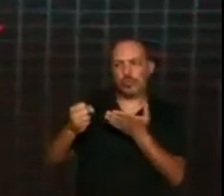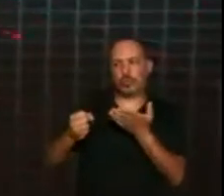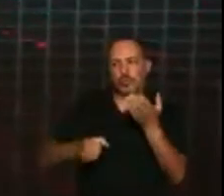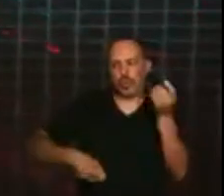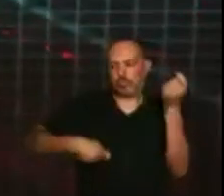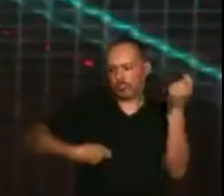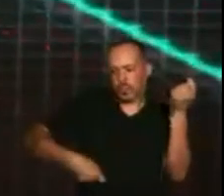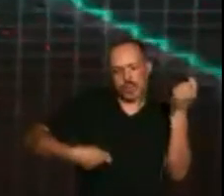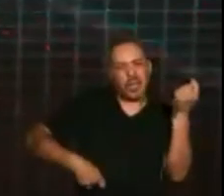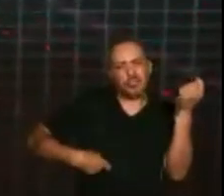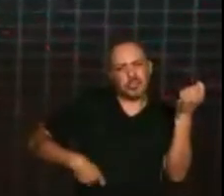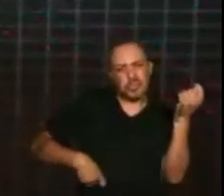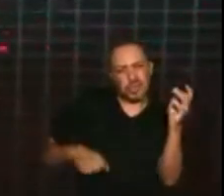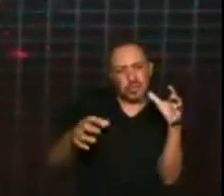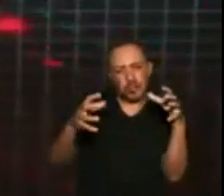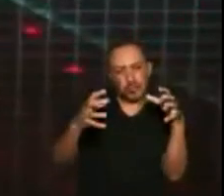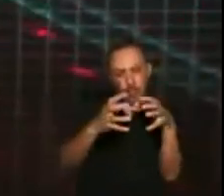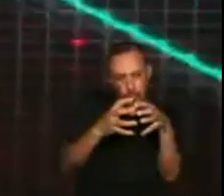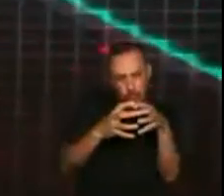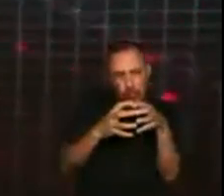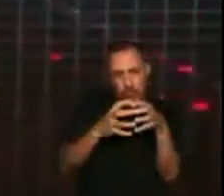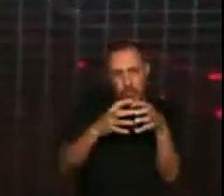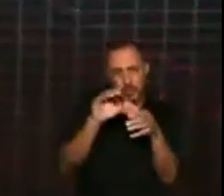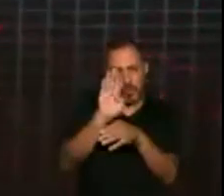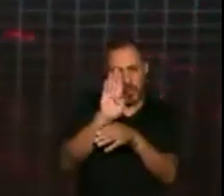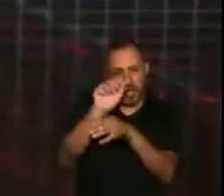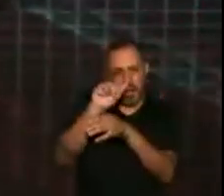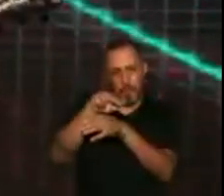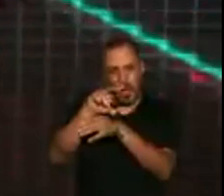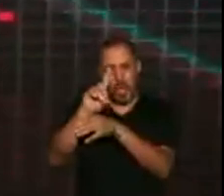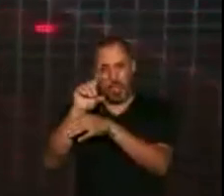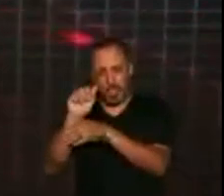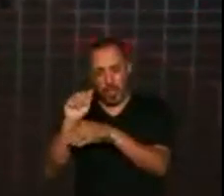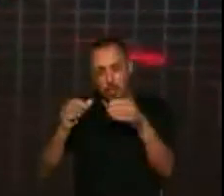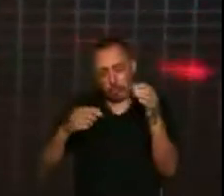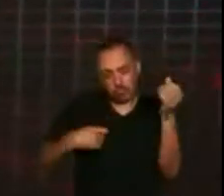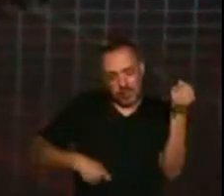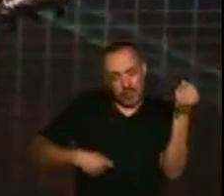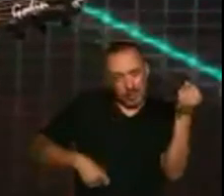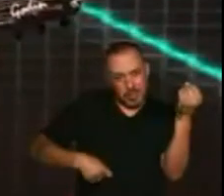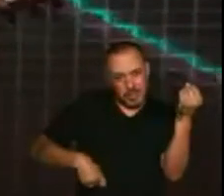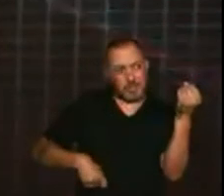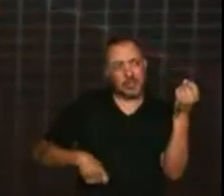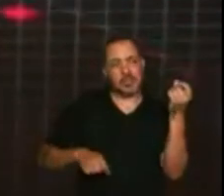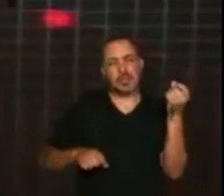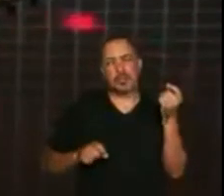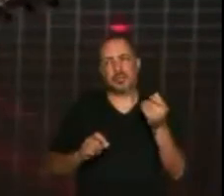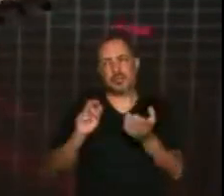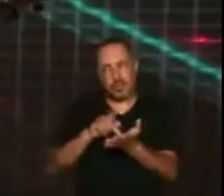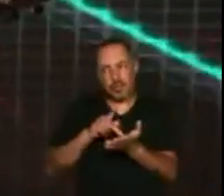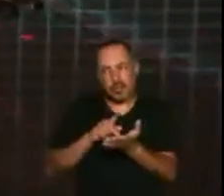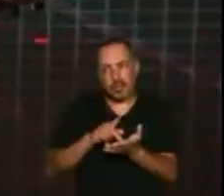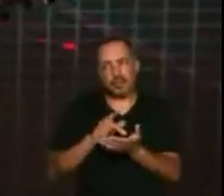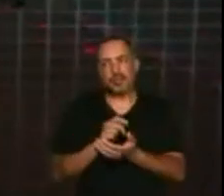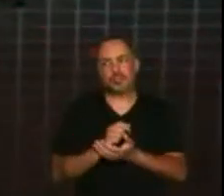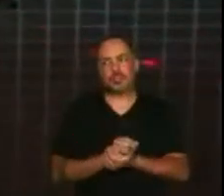guitarra numa banda, de verdade mesmo. Toquei guitarra numa banda. Eu era guitarrista de uma banda, tá? Quando eu digo